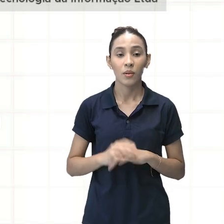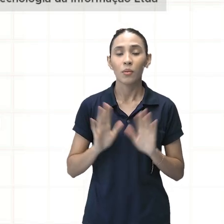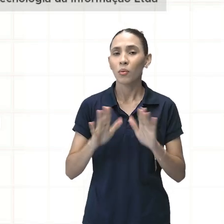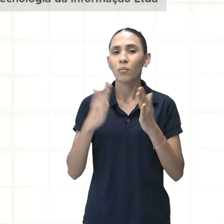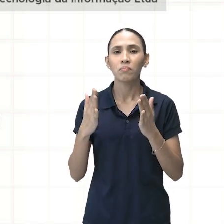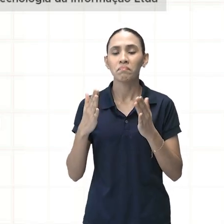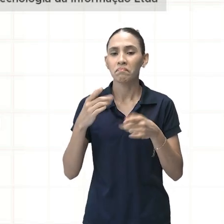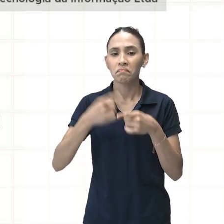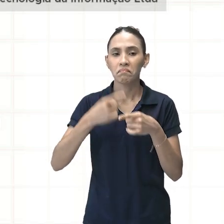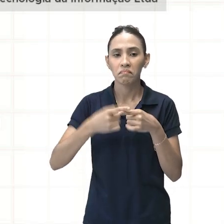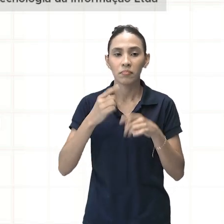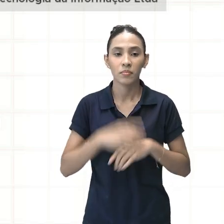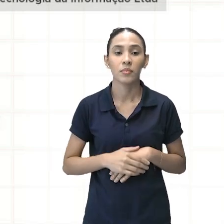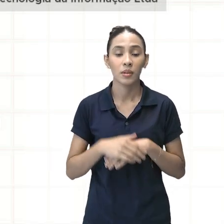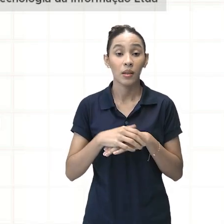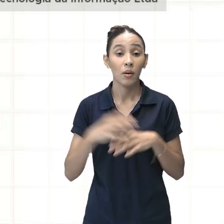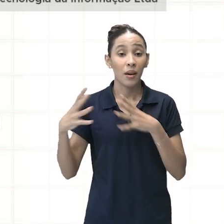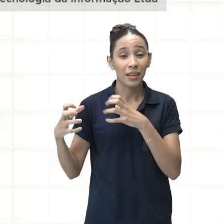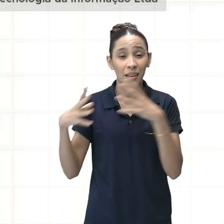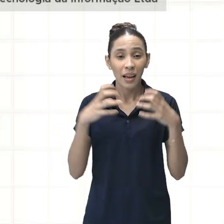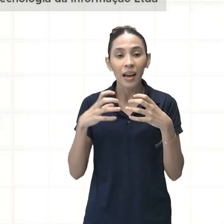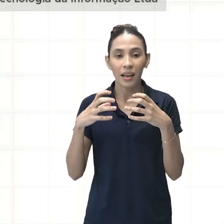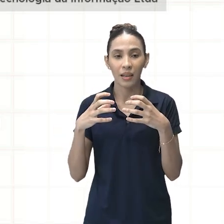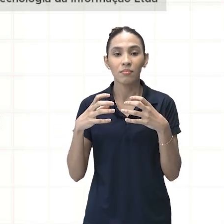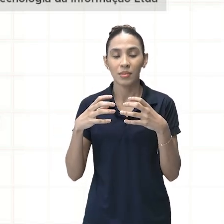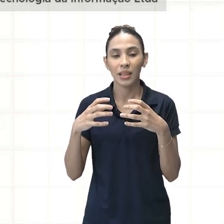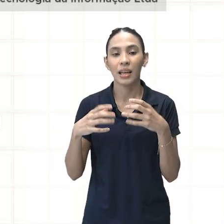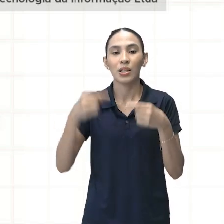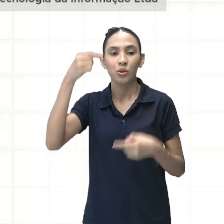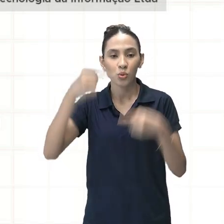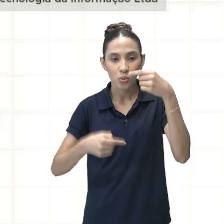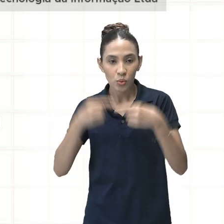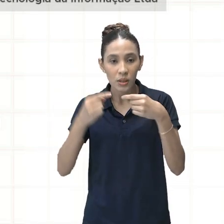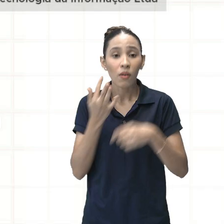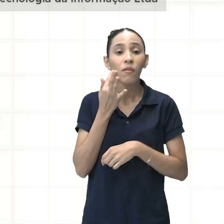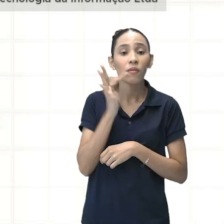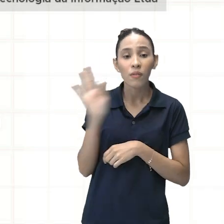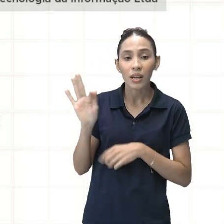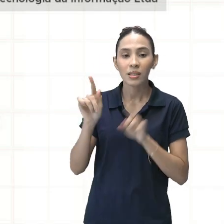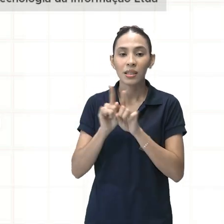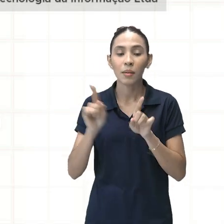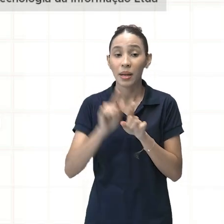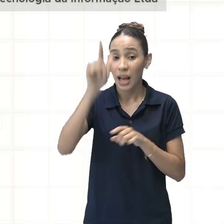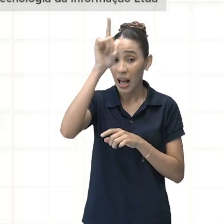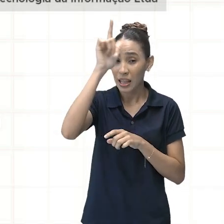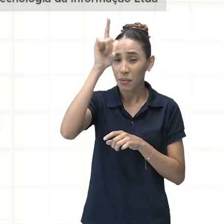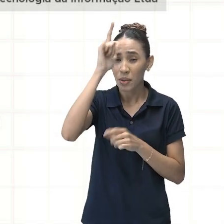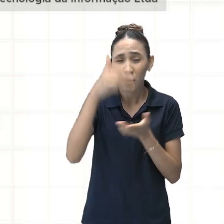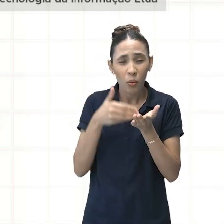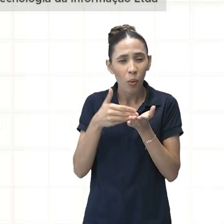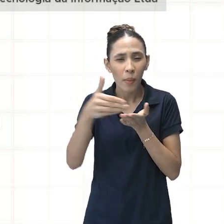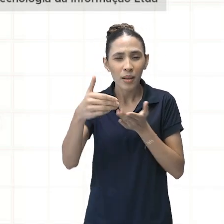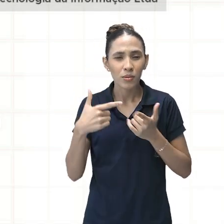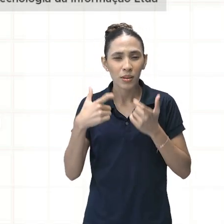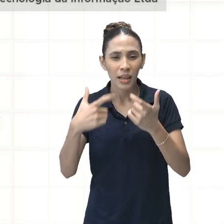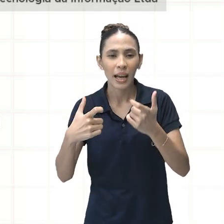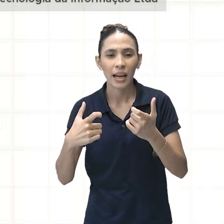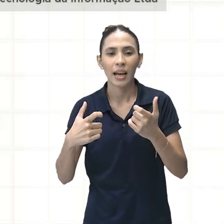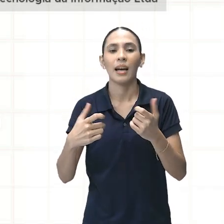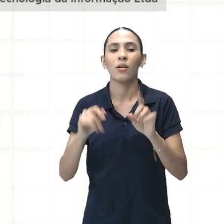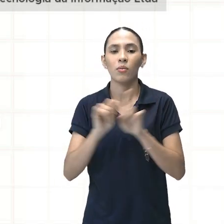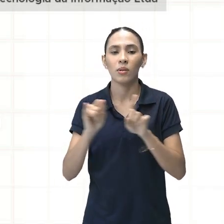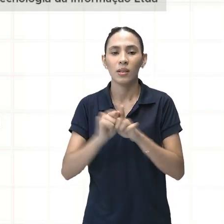Motivo: rivalidade e tensão entre França e Prússia, desde as guerras napoleônicas. Vamos